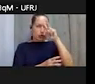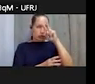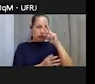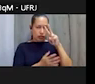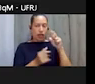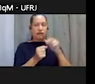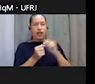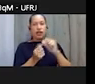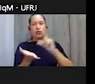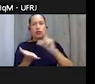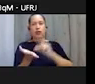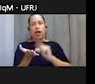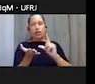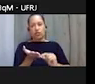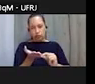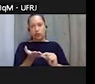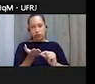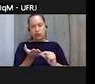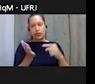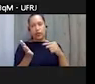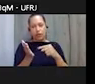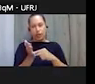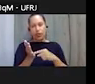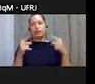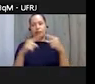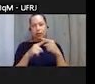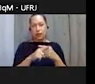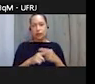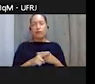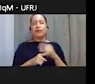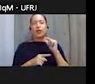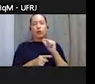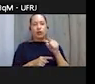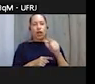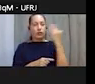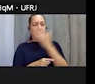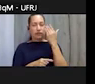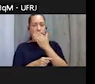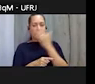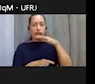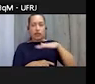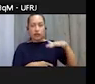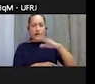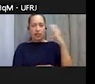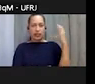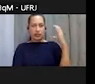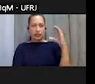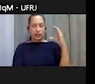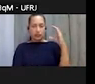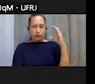é bastante controverso atualmente, que se chama Os Invisíveis da Ciência, e